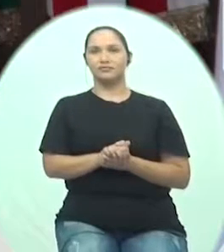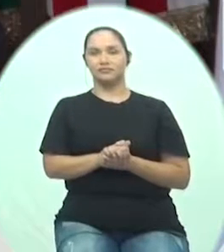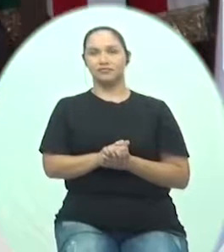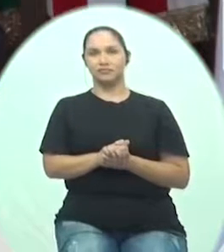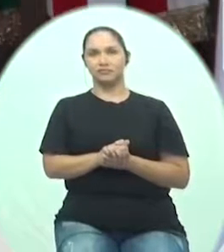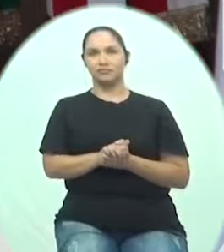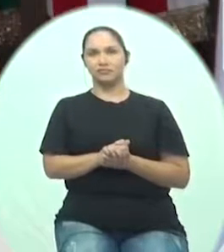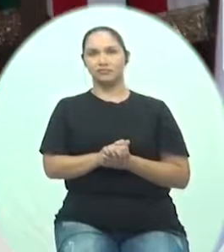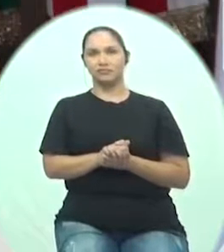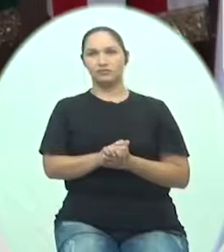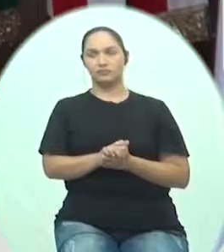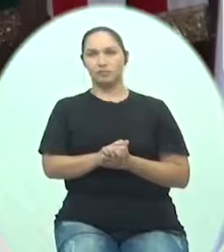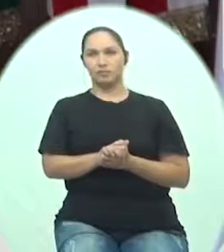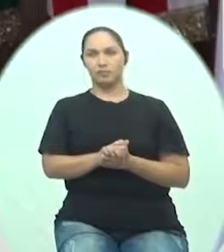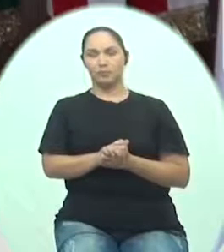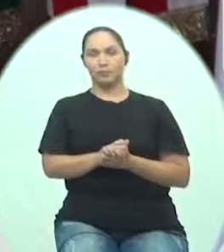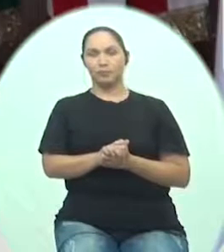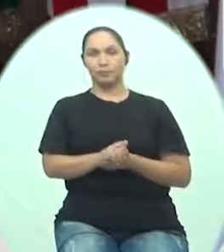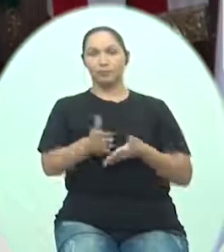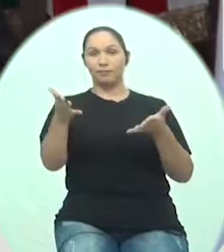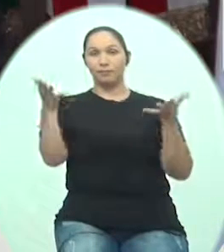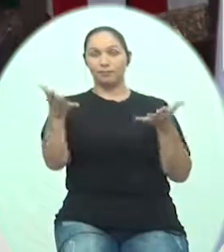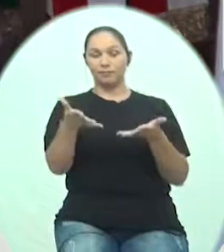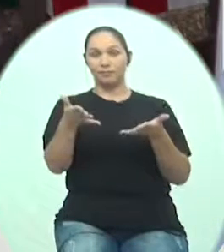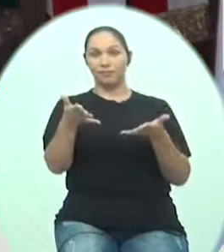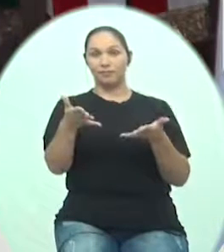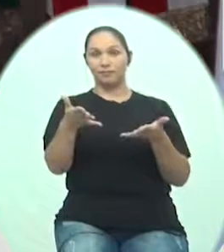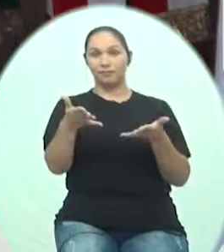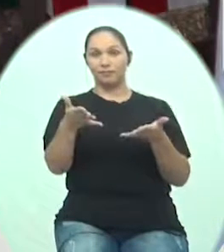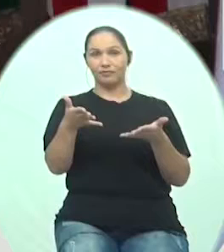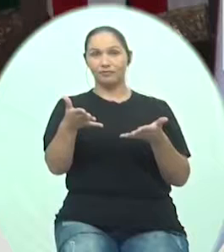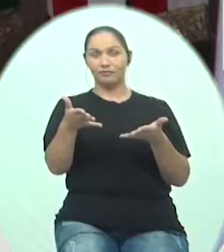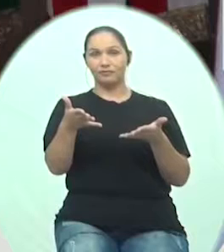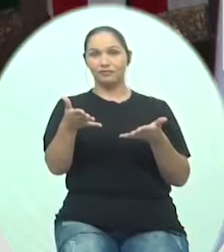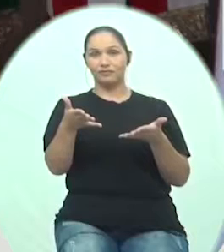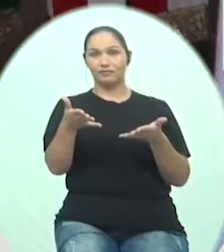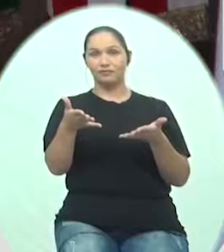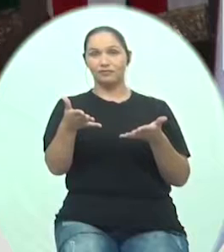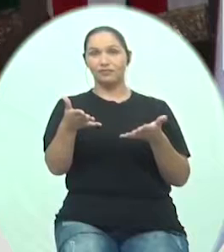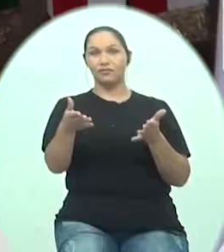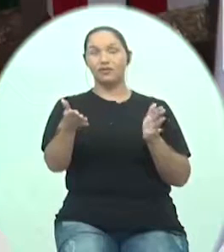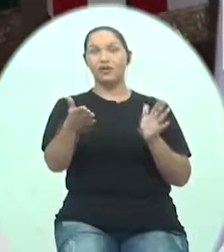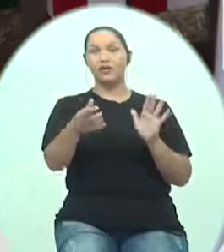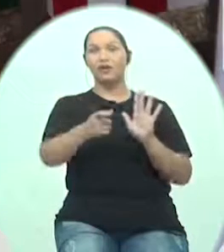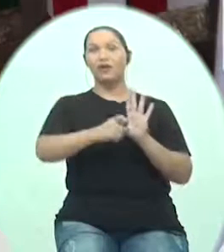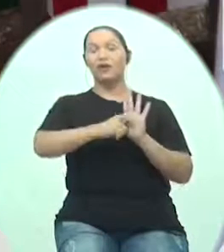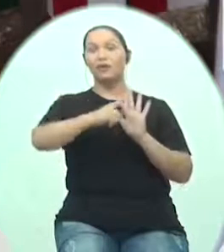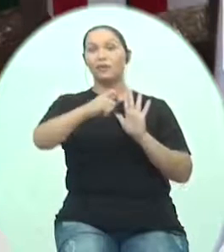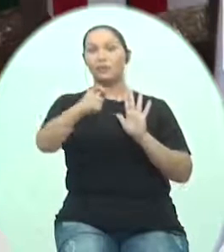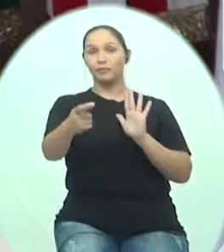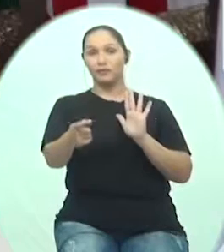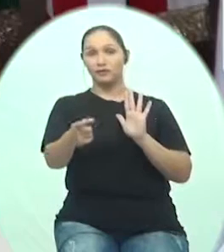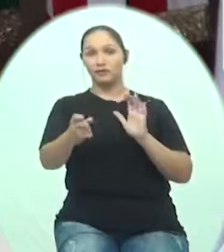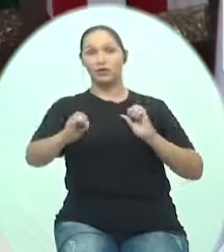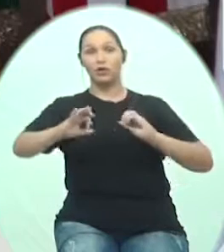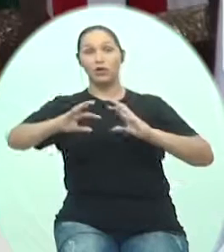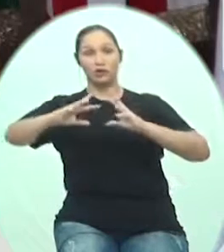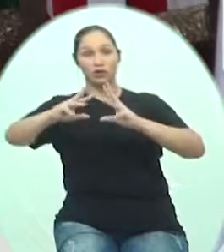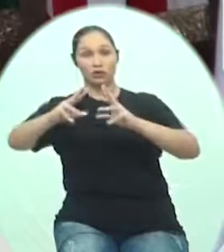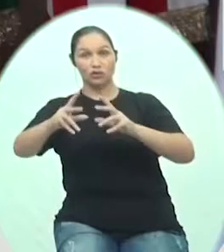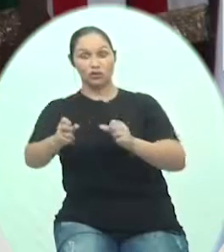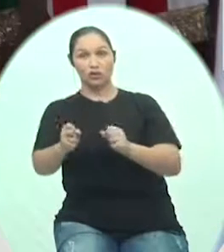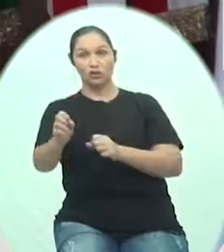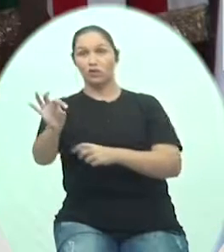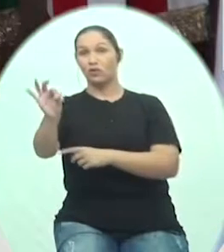eh eu estou sugerindo que todo termo de ajustamento de Conduta que foi firmado entre o executivo e